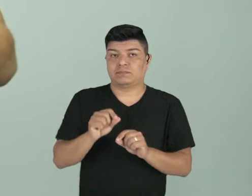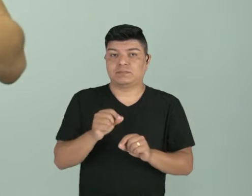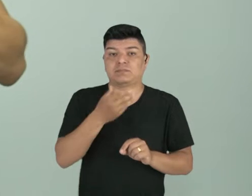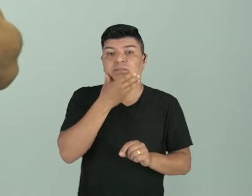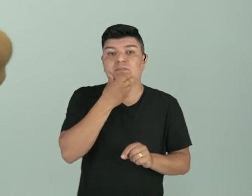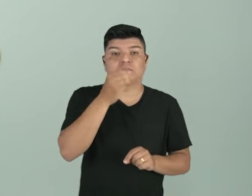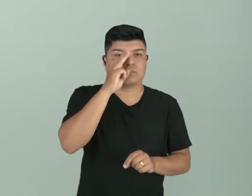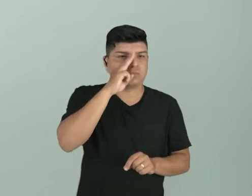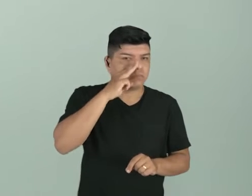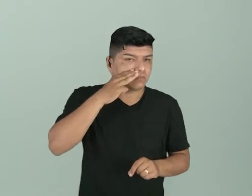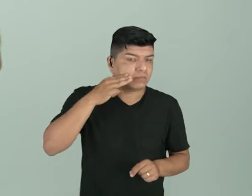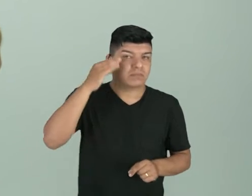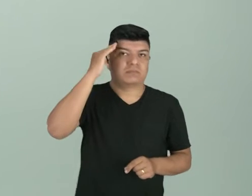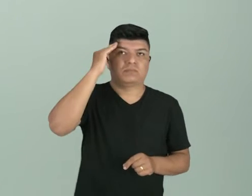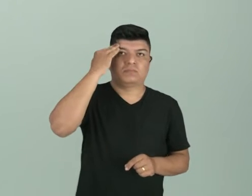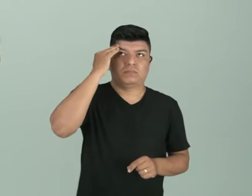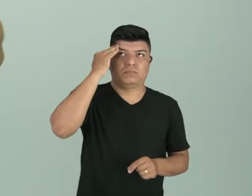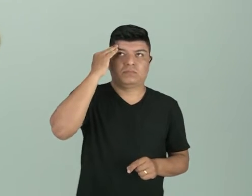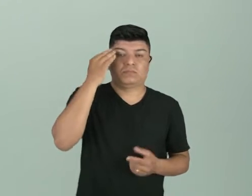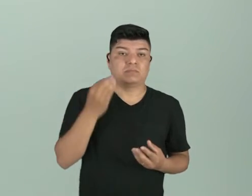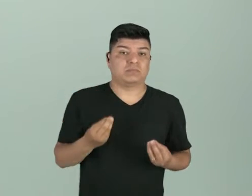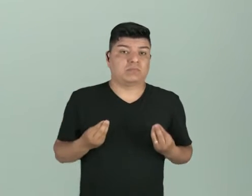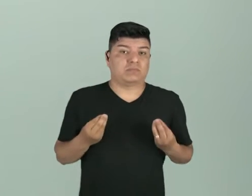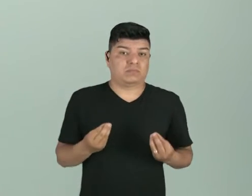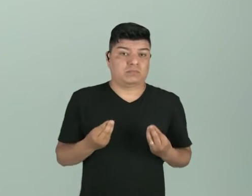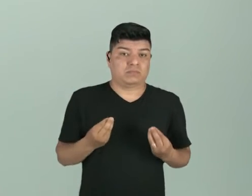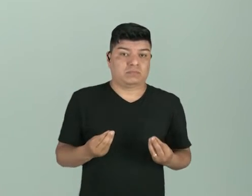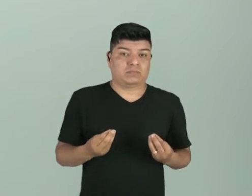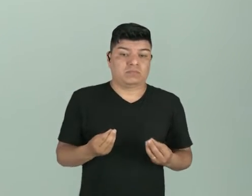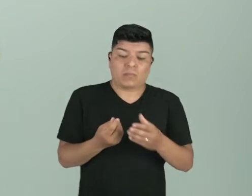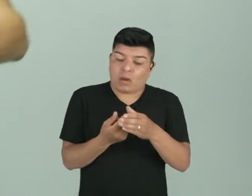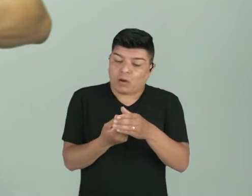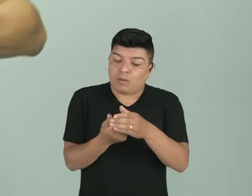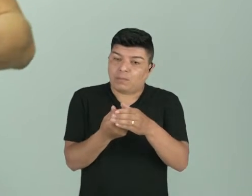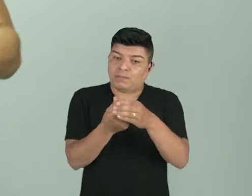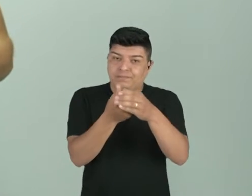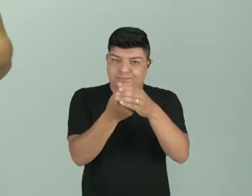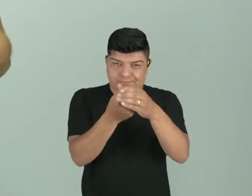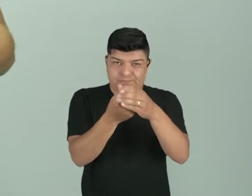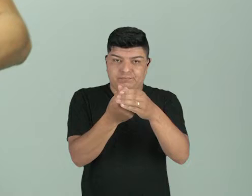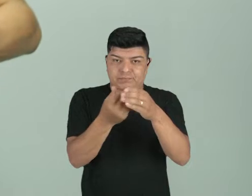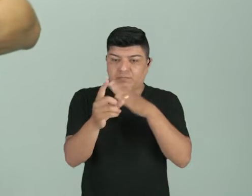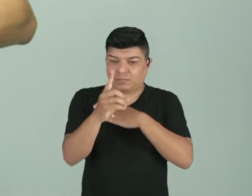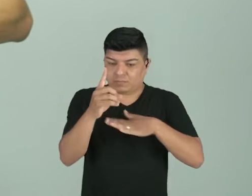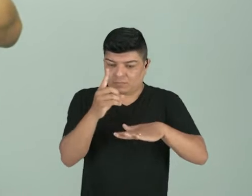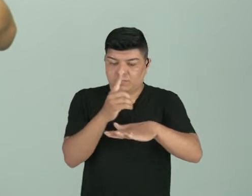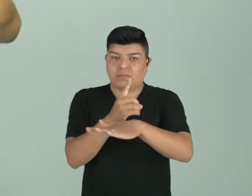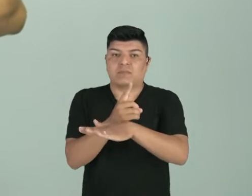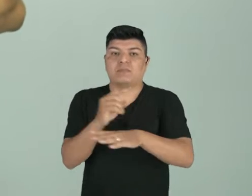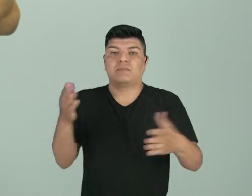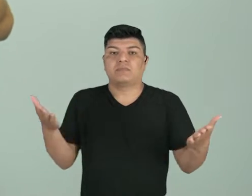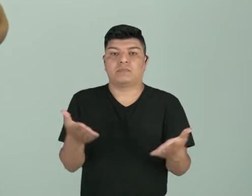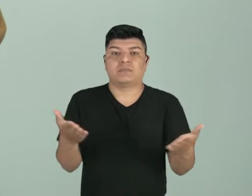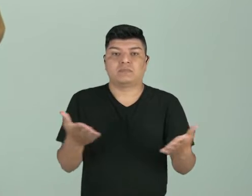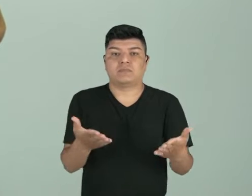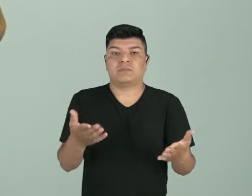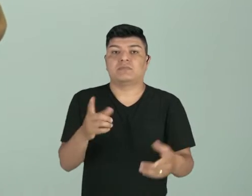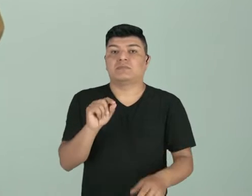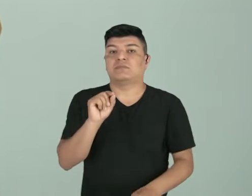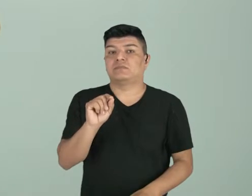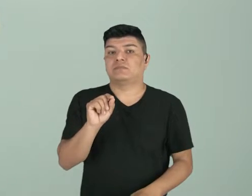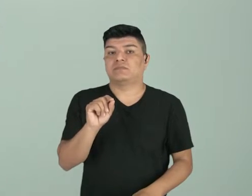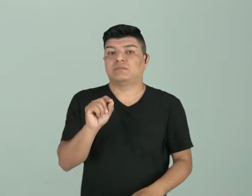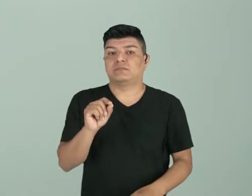ele compreendeu o modo de produção capitalista, essa sociedade que hoje nós